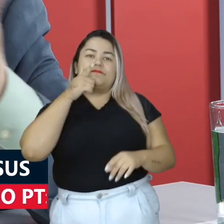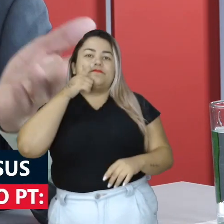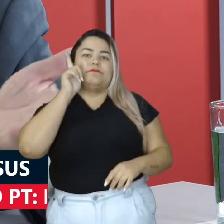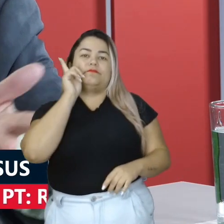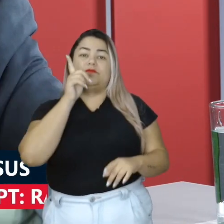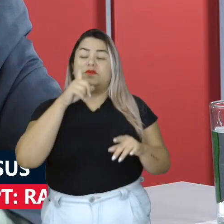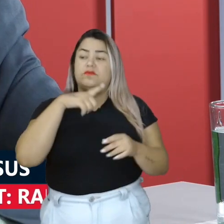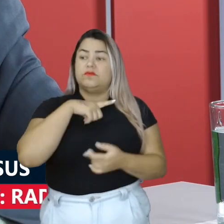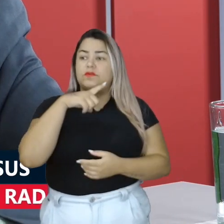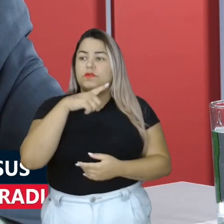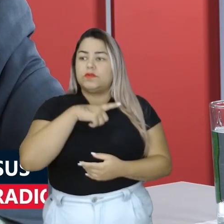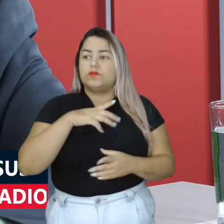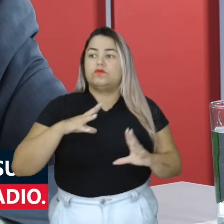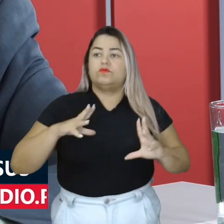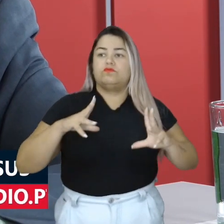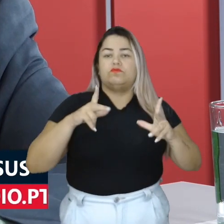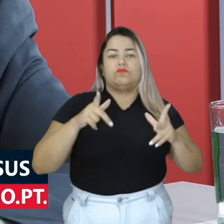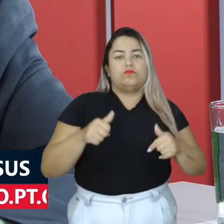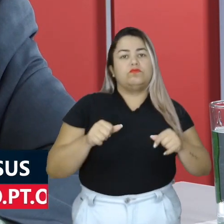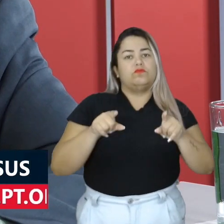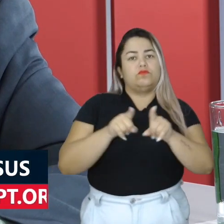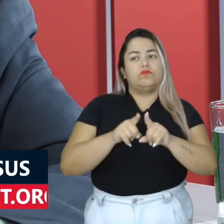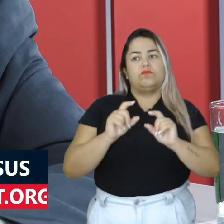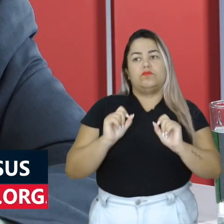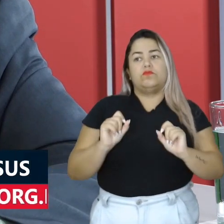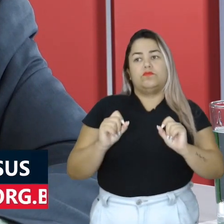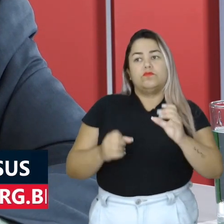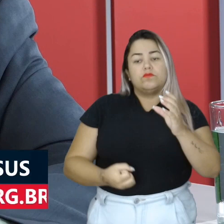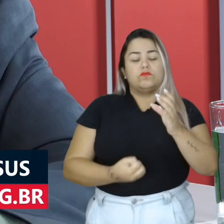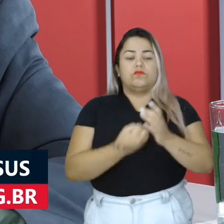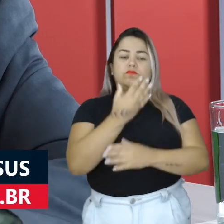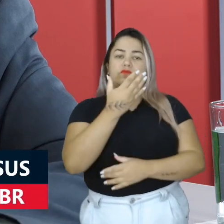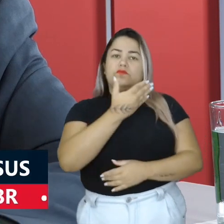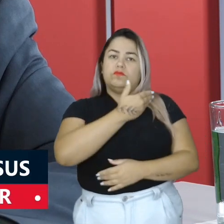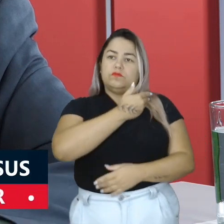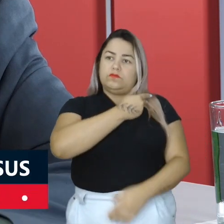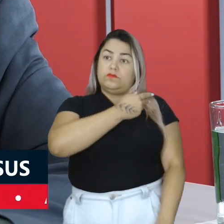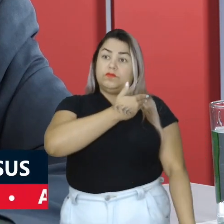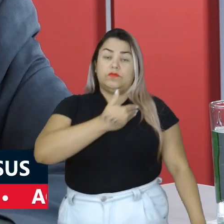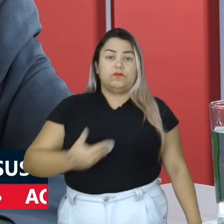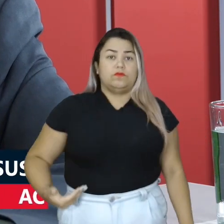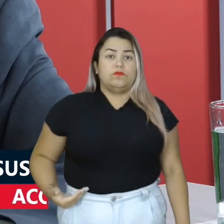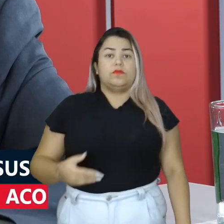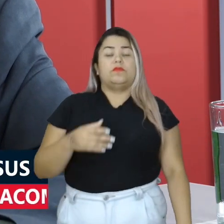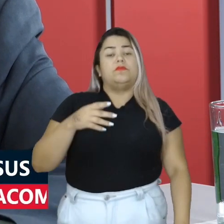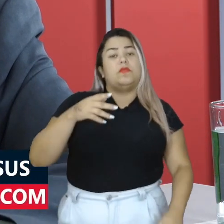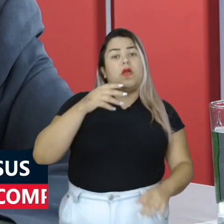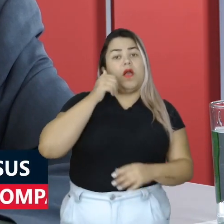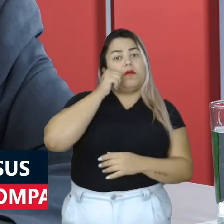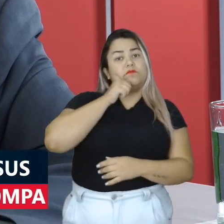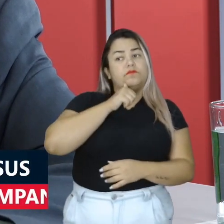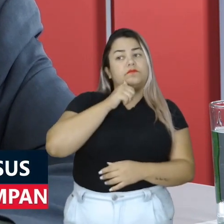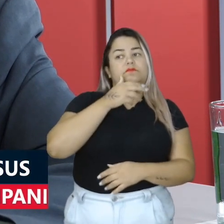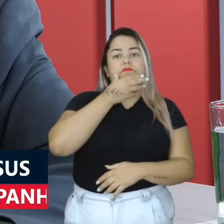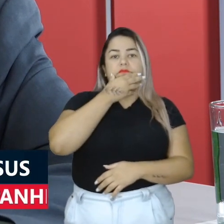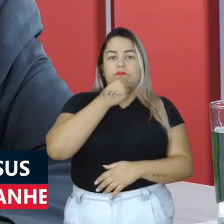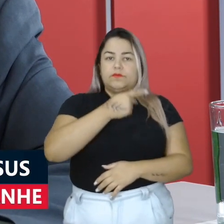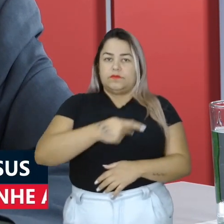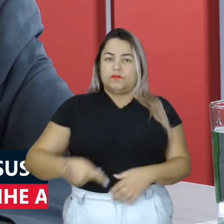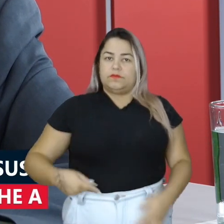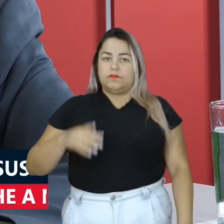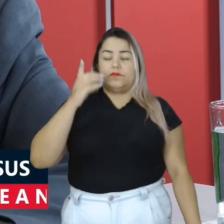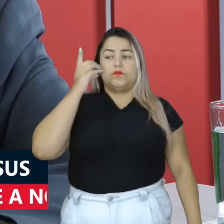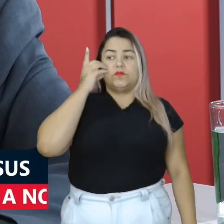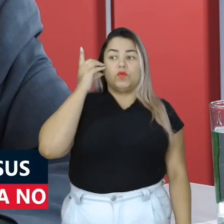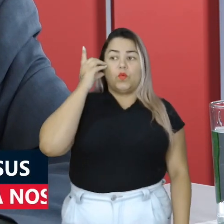esse exército de unidade de pronto atendimento que foram criados no governo da presidenta Dilma já? Então, é muito importante. O